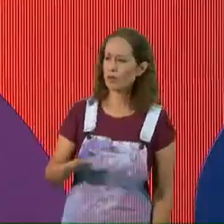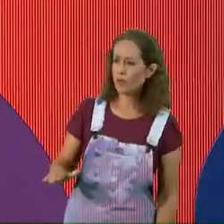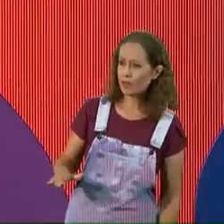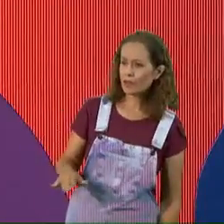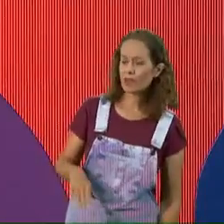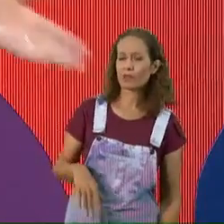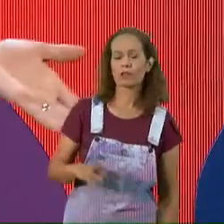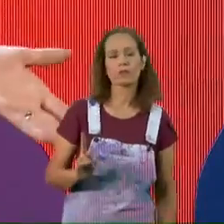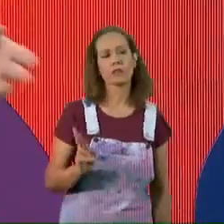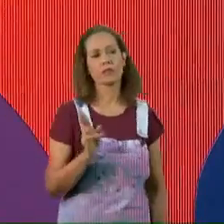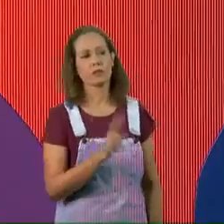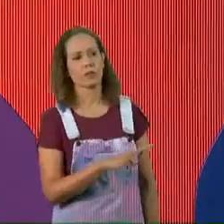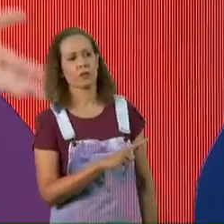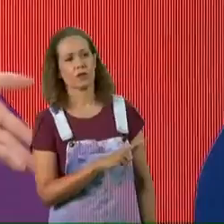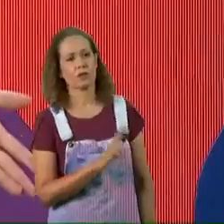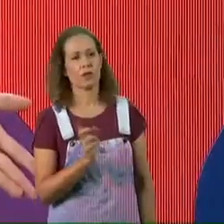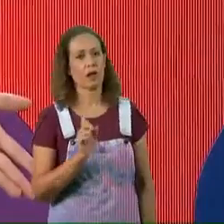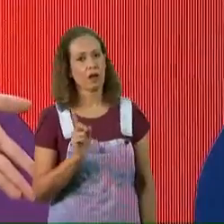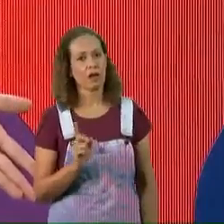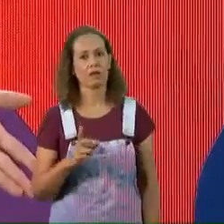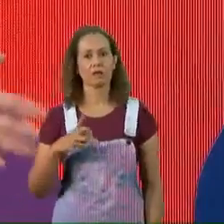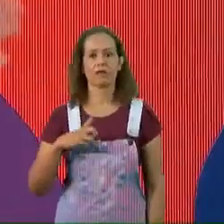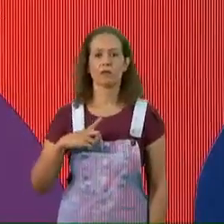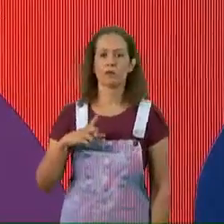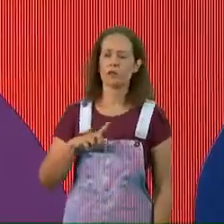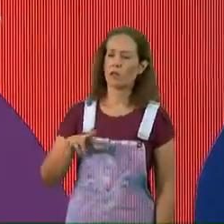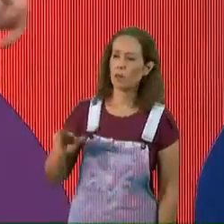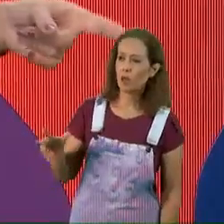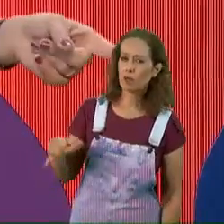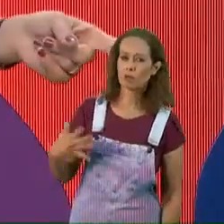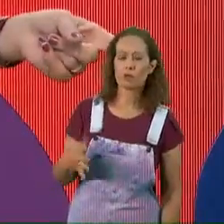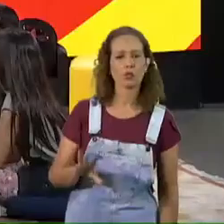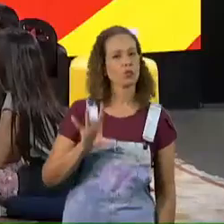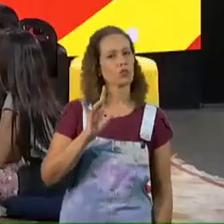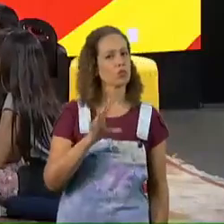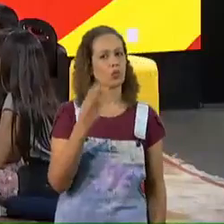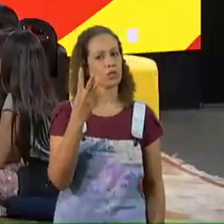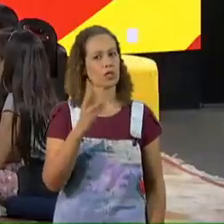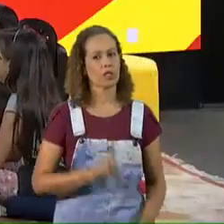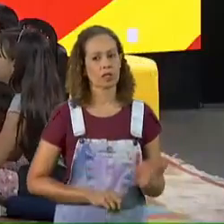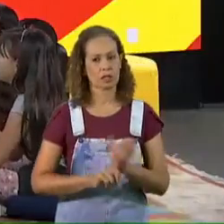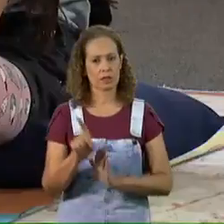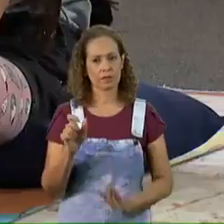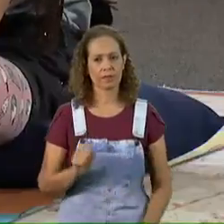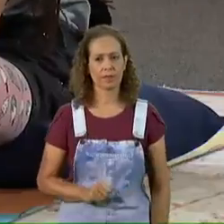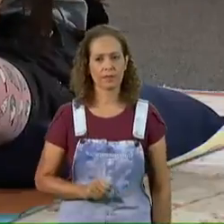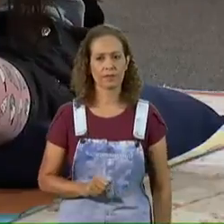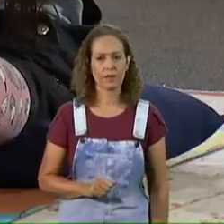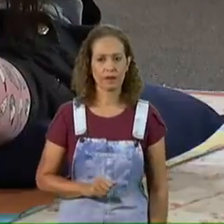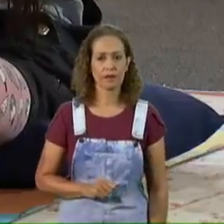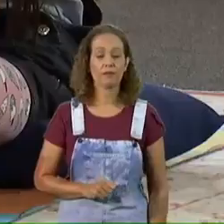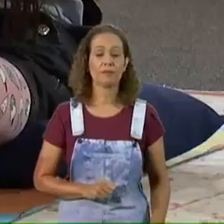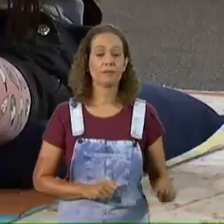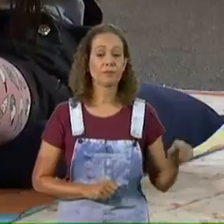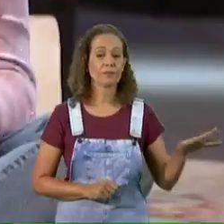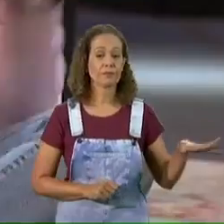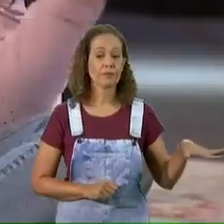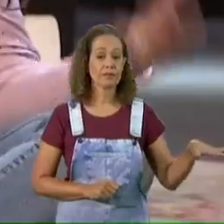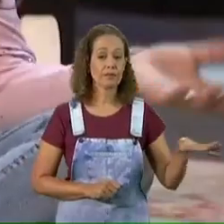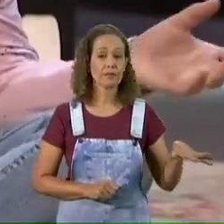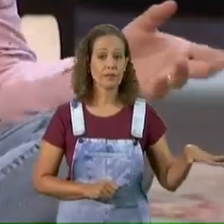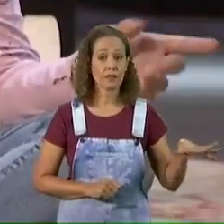ela, tem irmãos? Combinado? Entendi. Aqui é a equipe? Vermelha. Vermelha. E aqui é a